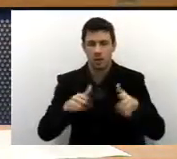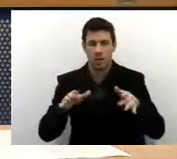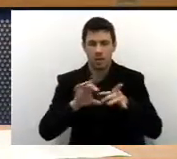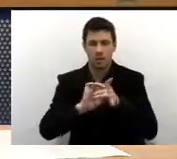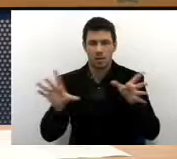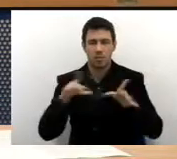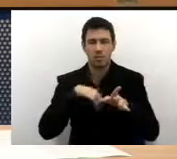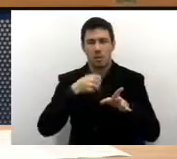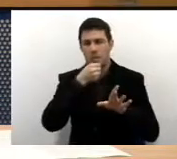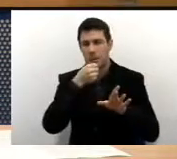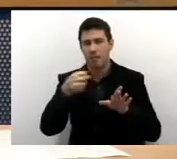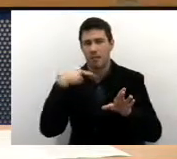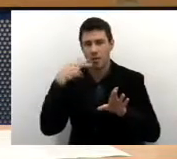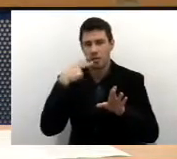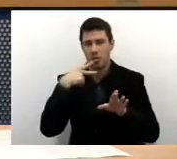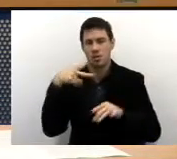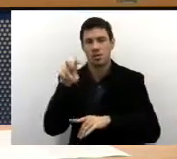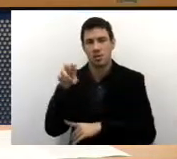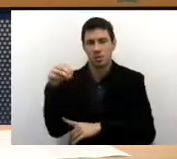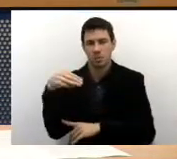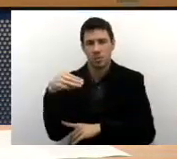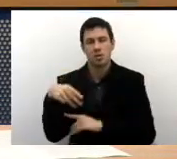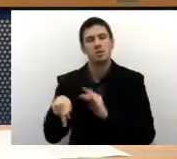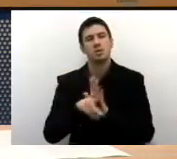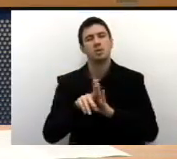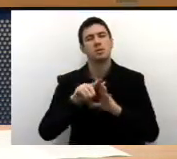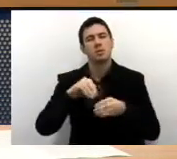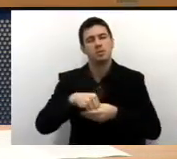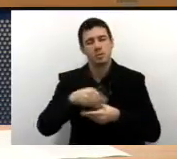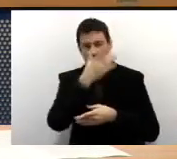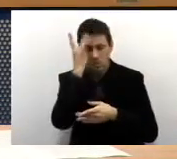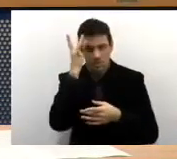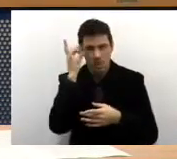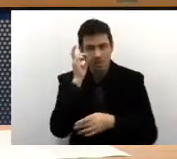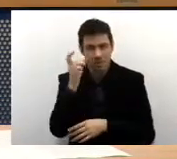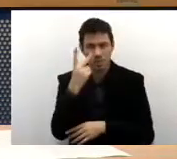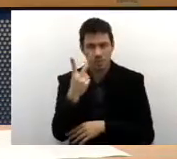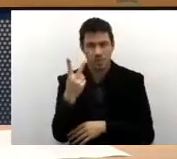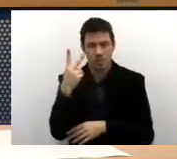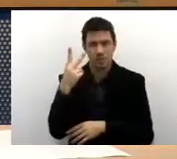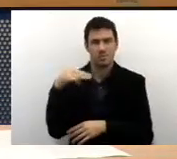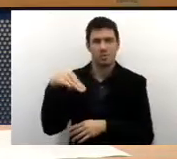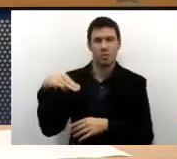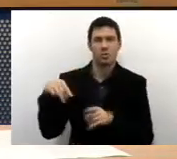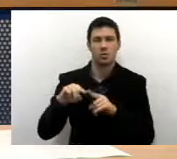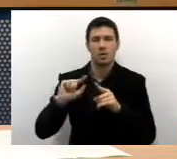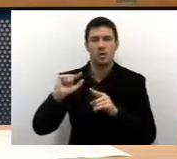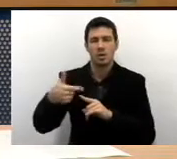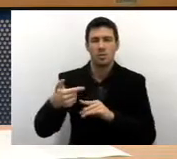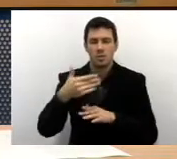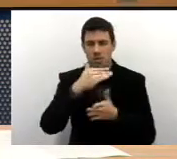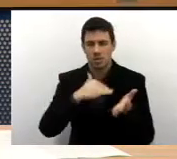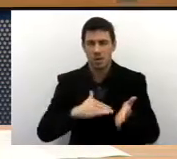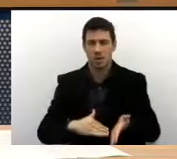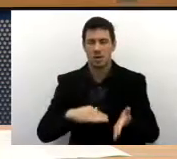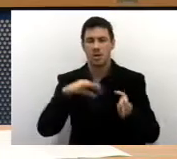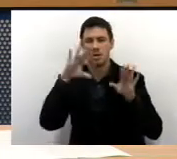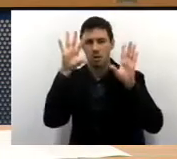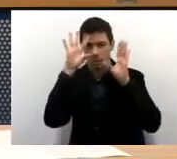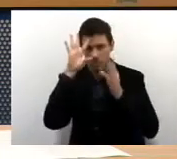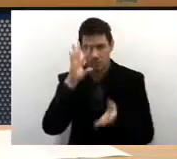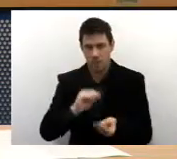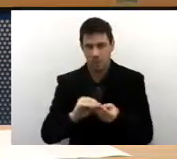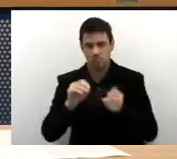vereadores, caso queiram, por cinco minutos, e aos demais interessados, por dois minutos. Na sequência, o secretário efetuará os devidos